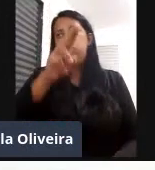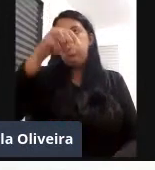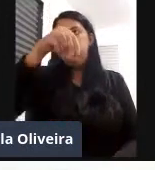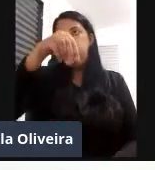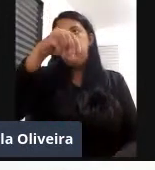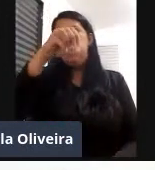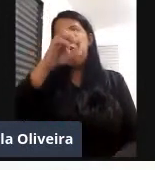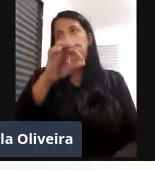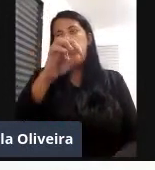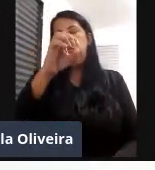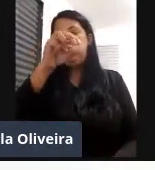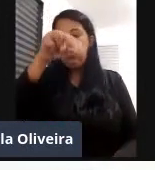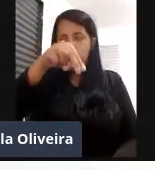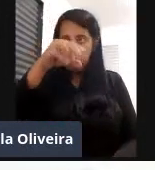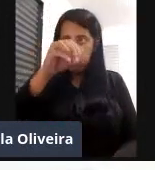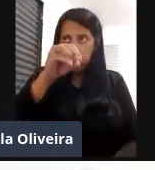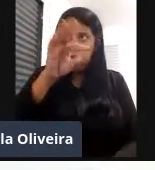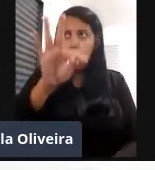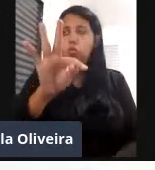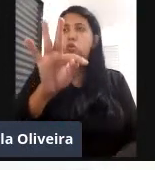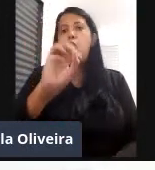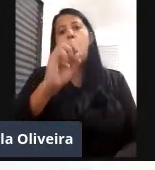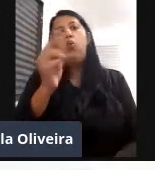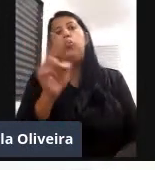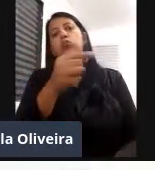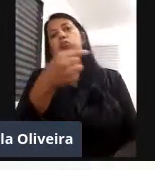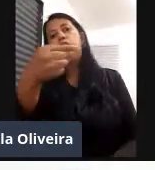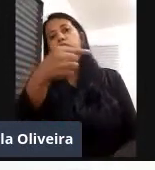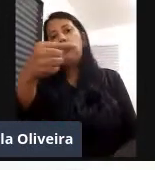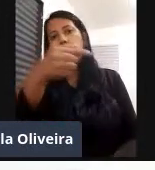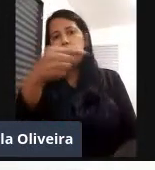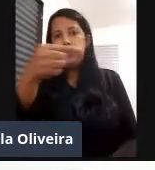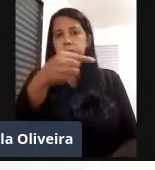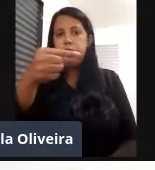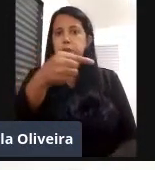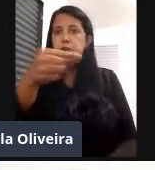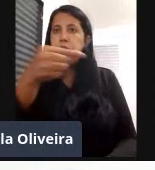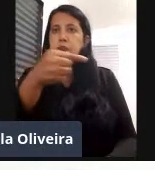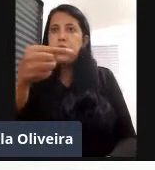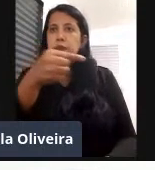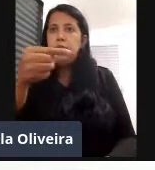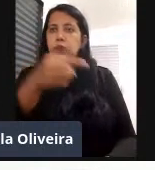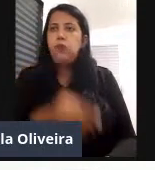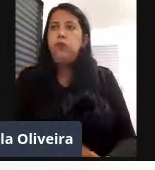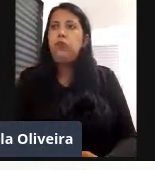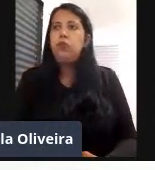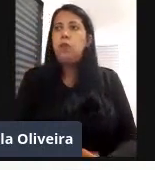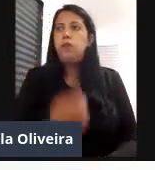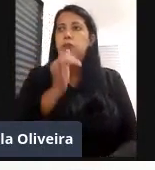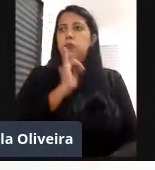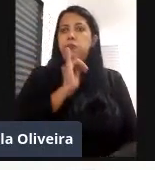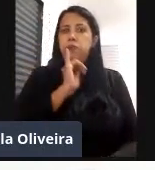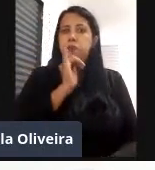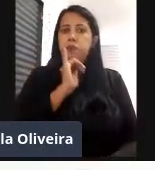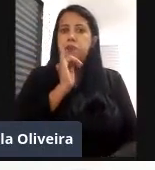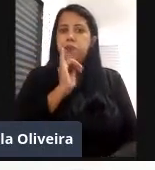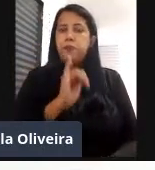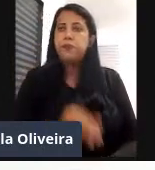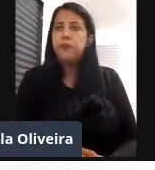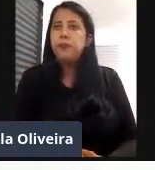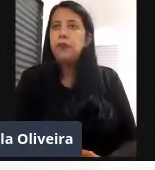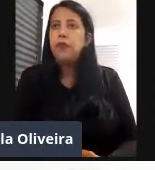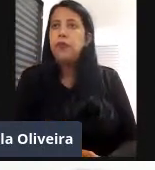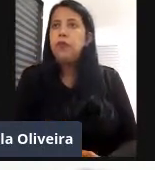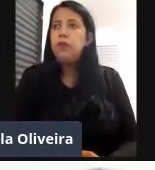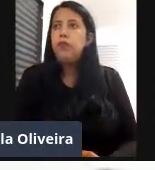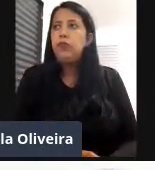menos, tecnologia. Então, ele vai trazer tudo sobre dados governamentais, mas nada do que tenha tecnologia.